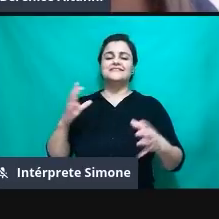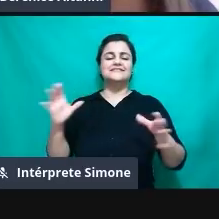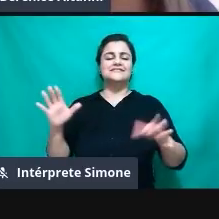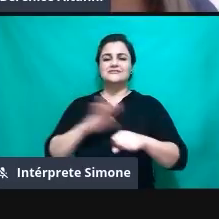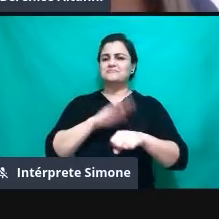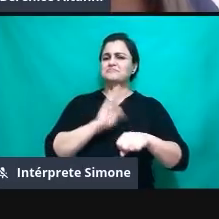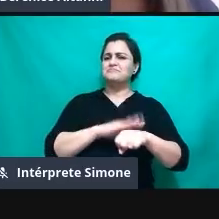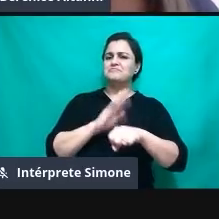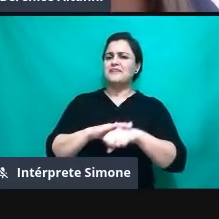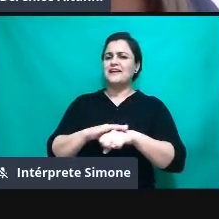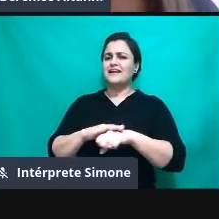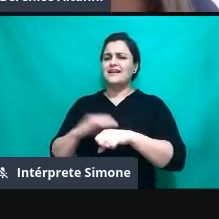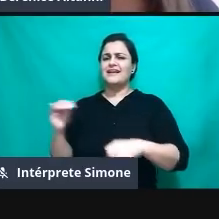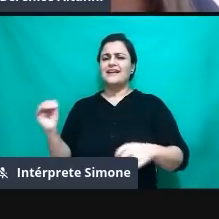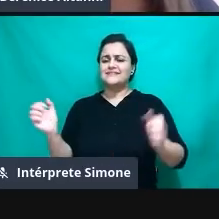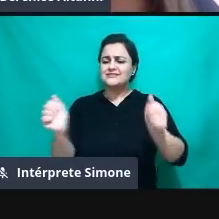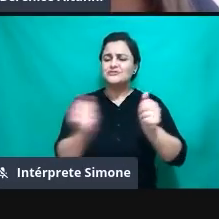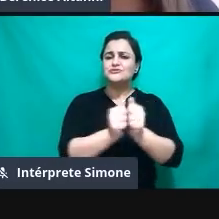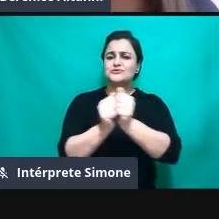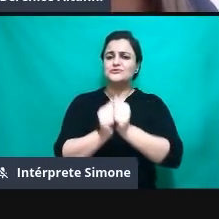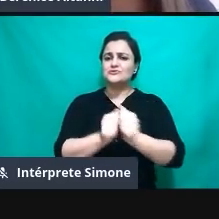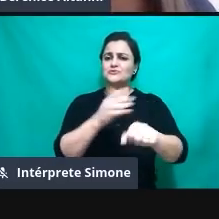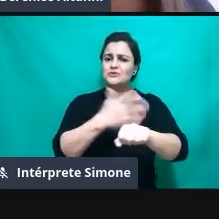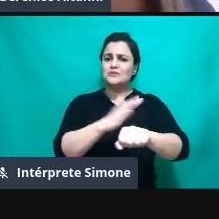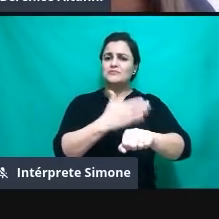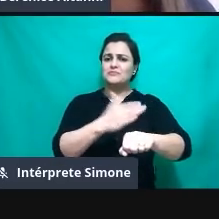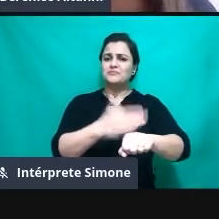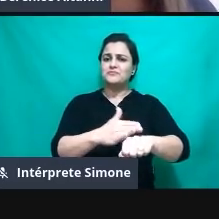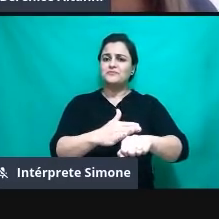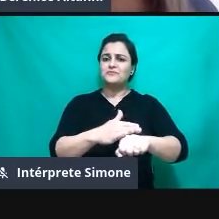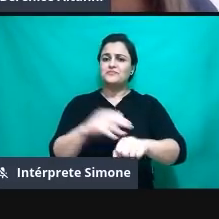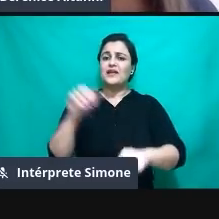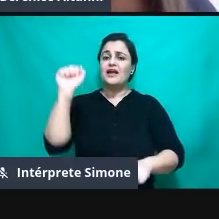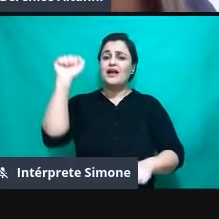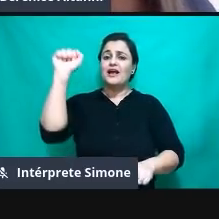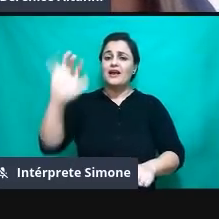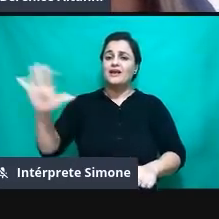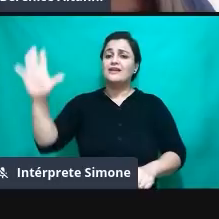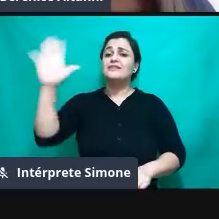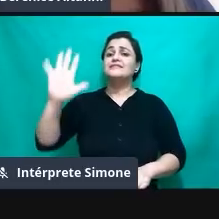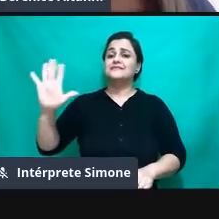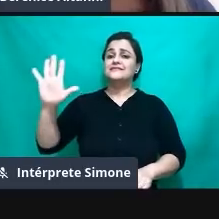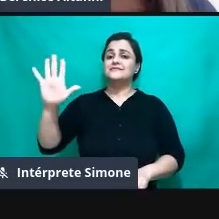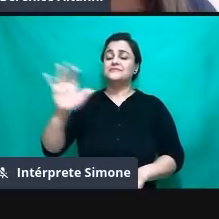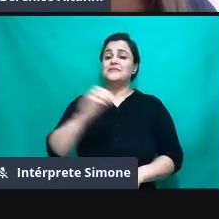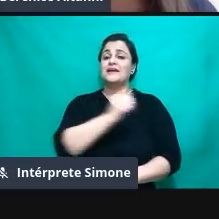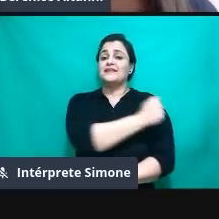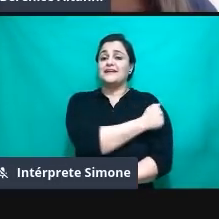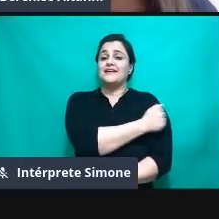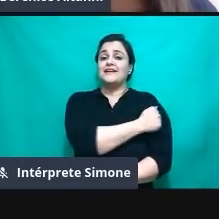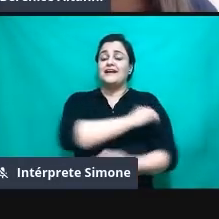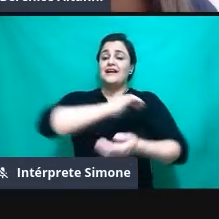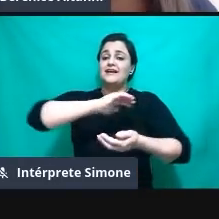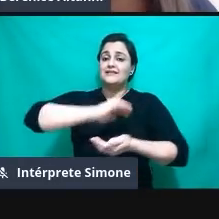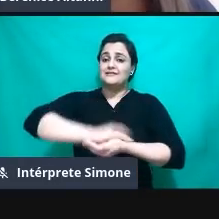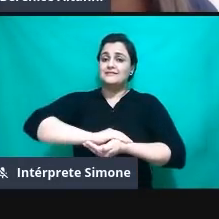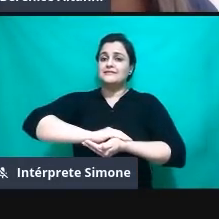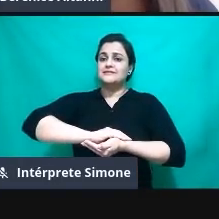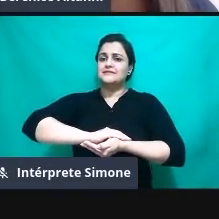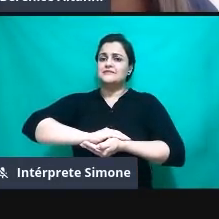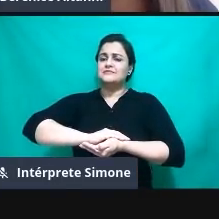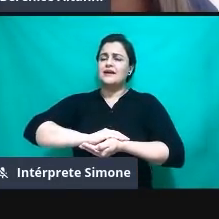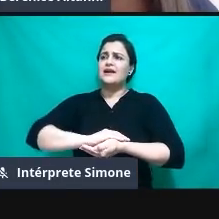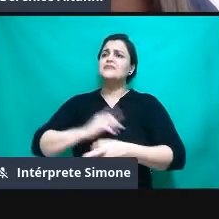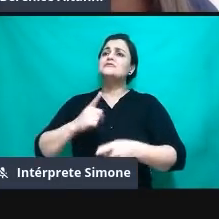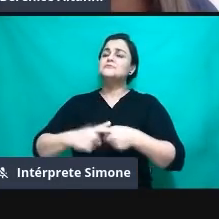dos estudantes. E aí nós colocamos essa imagem dessa aluna da rede, né, para trazer como reflexivo,